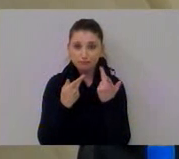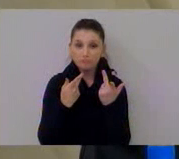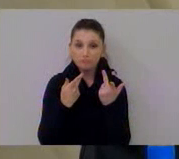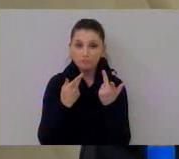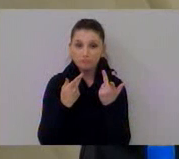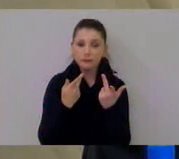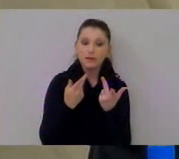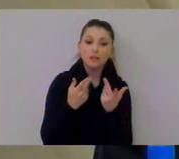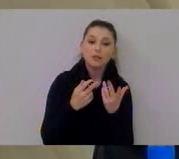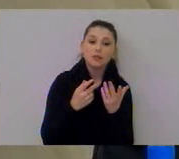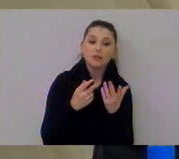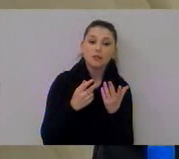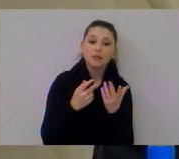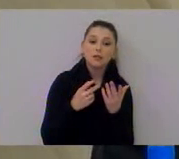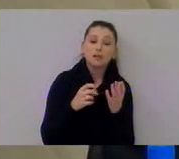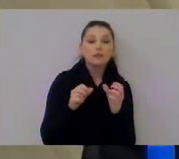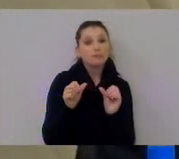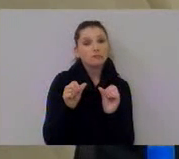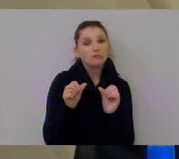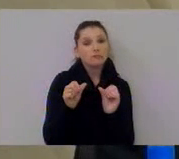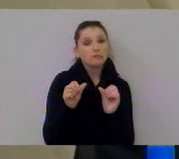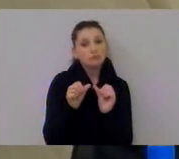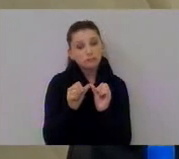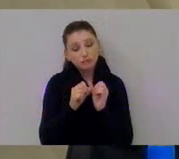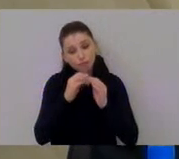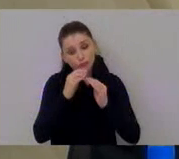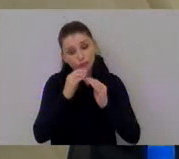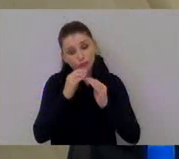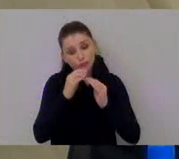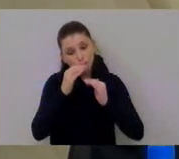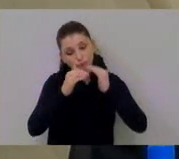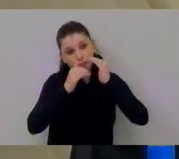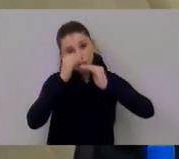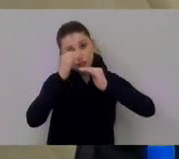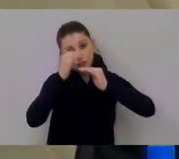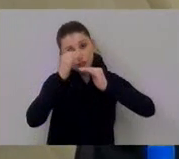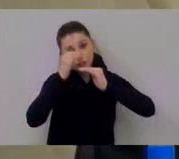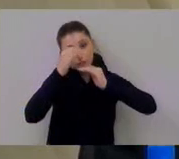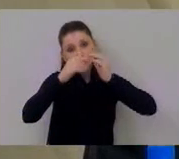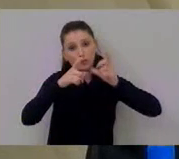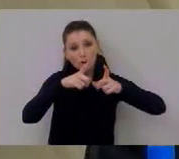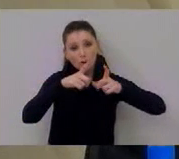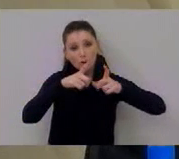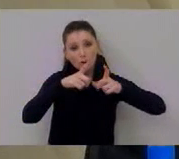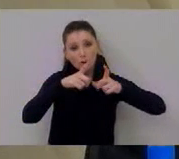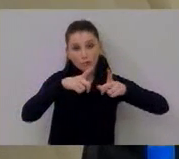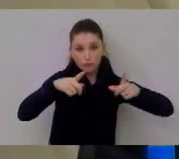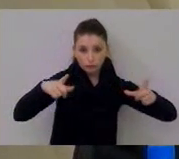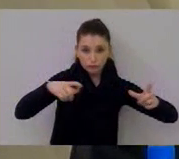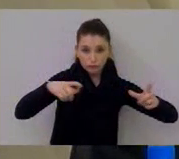construção de quadra poliesportiva no bairro Ana Maria,